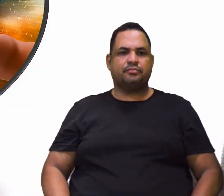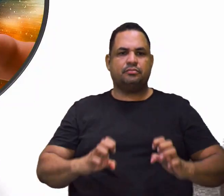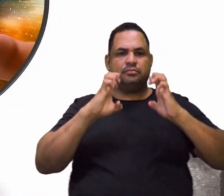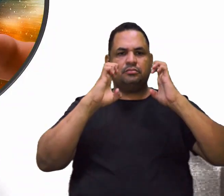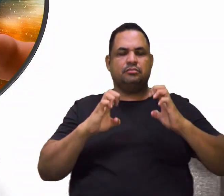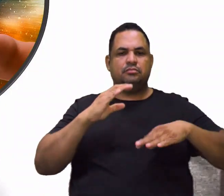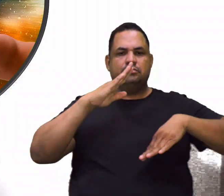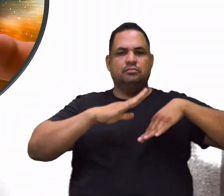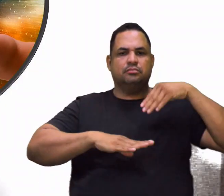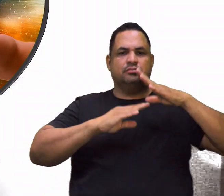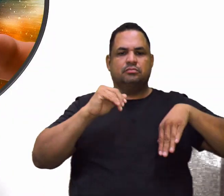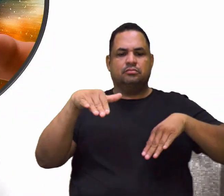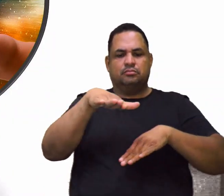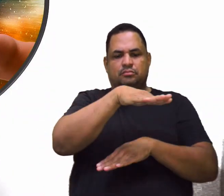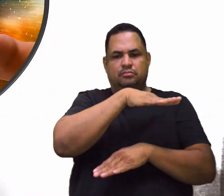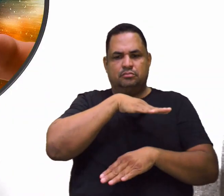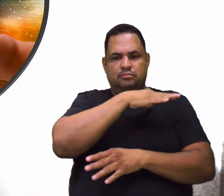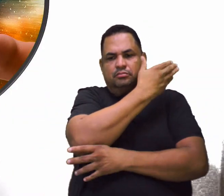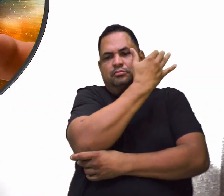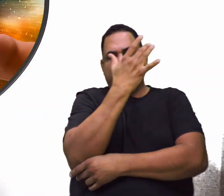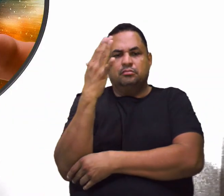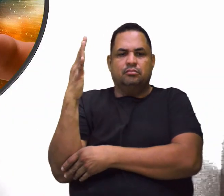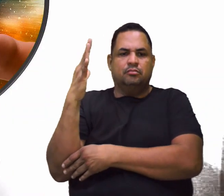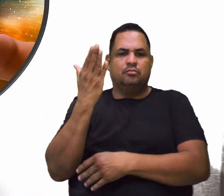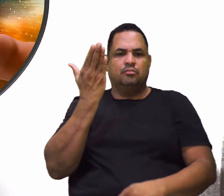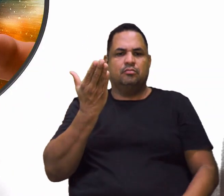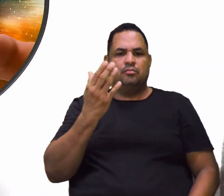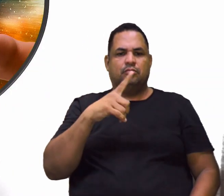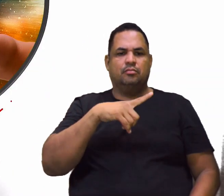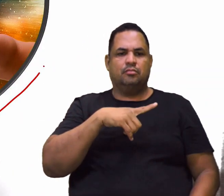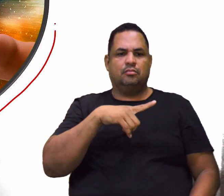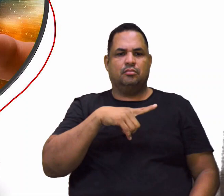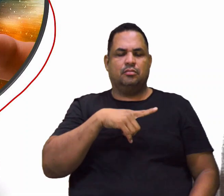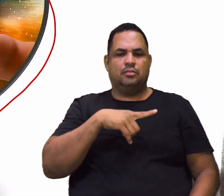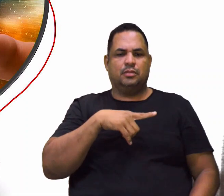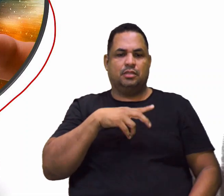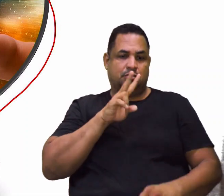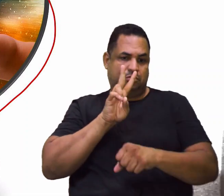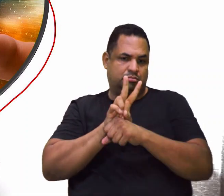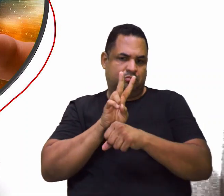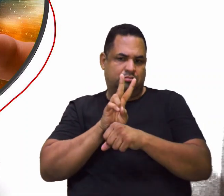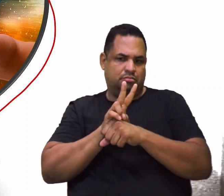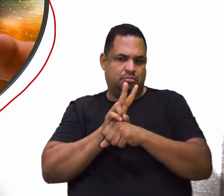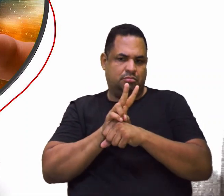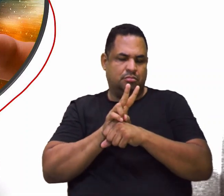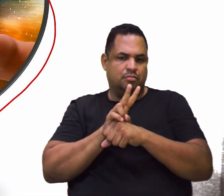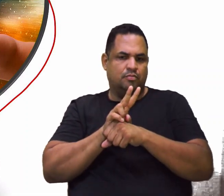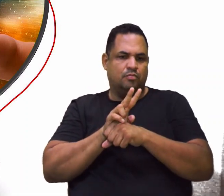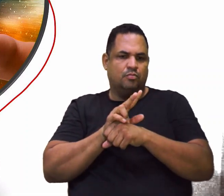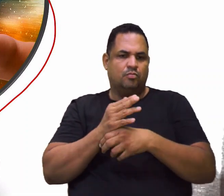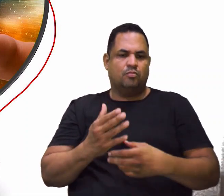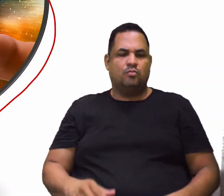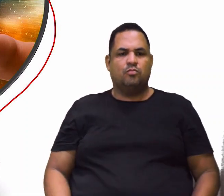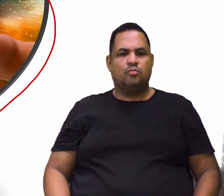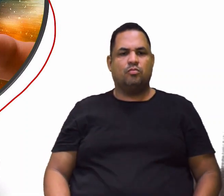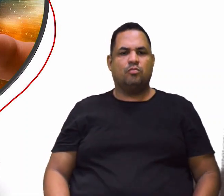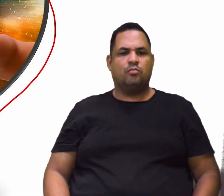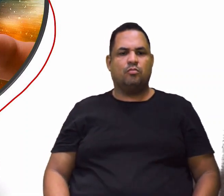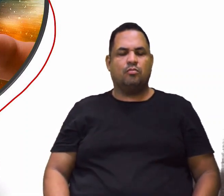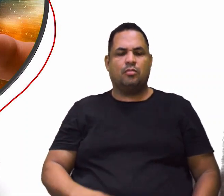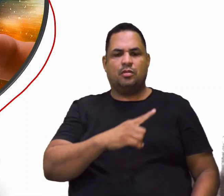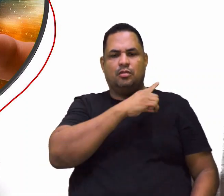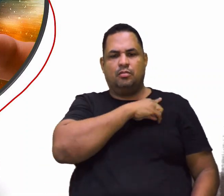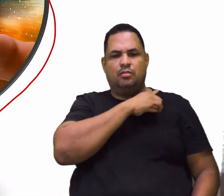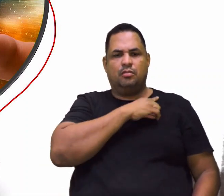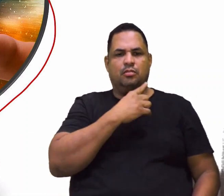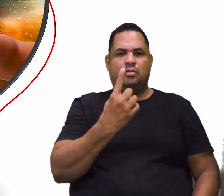Ética profissional e ambiental. Então está aqui. Nós temos que ter esse cuidado. Alguns, né, no primeiro ano